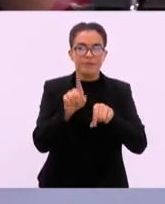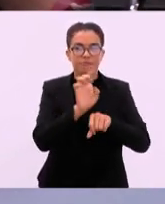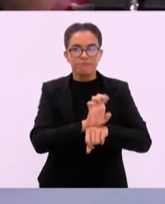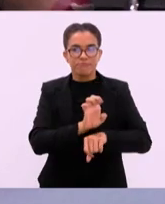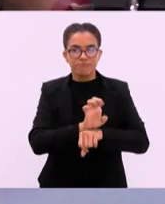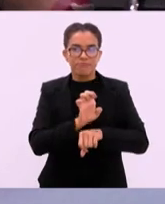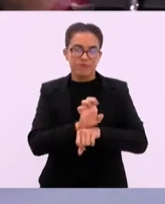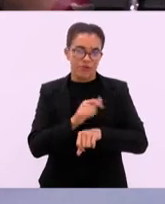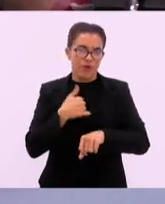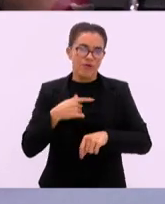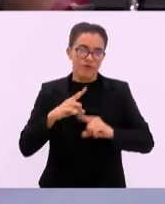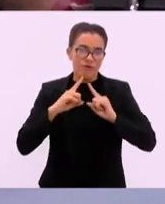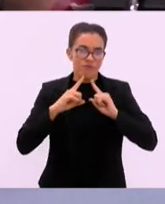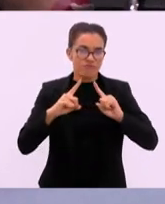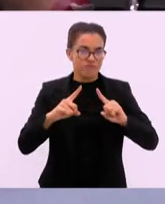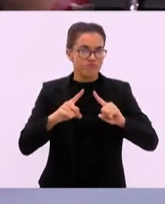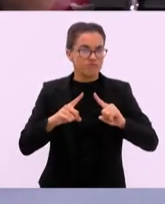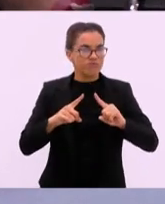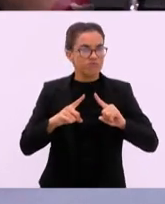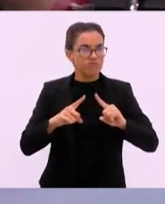Federal. Mas eu louvo.